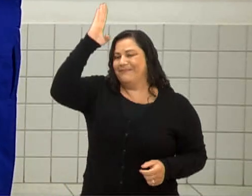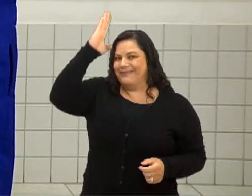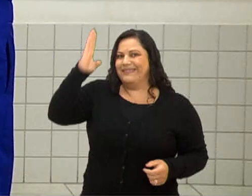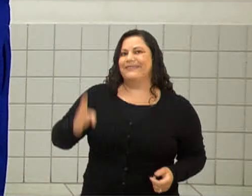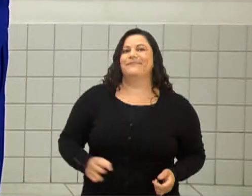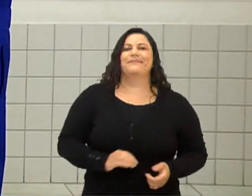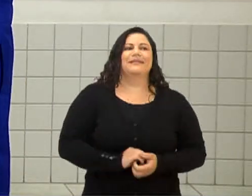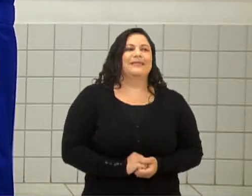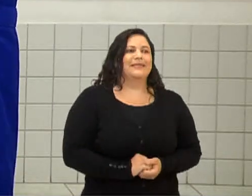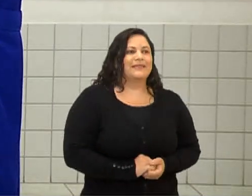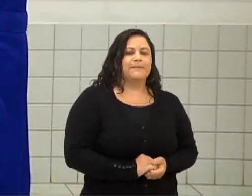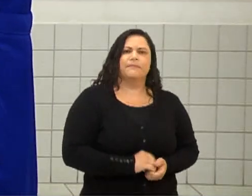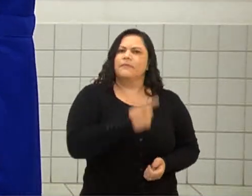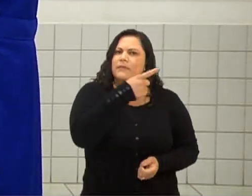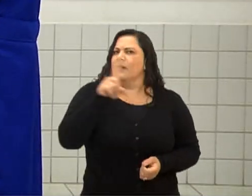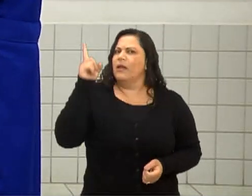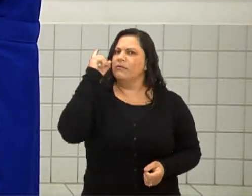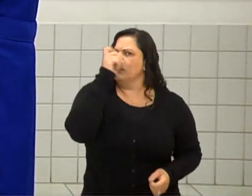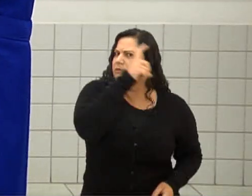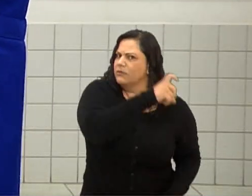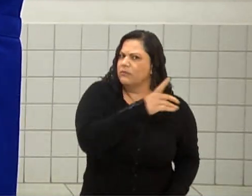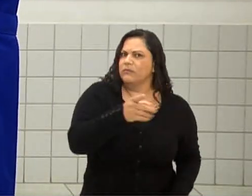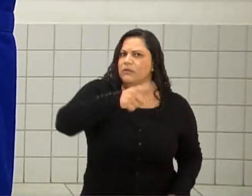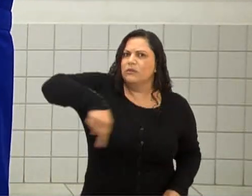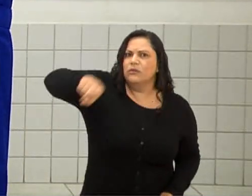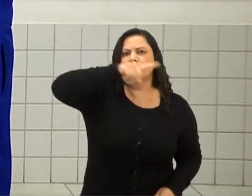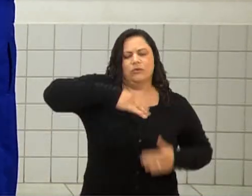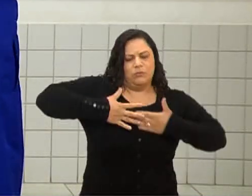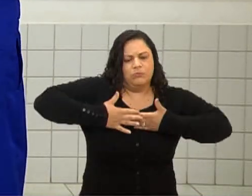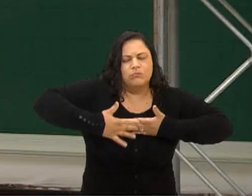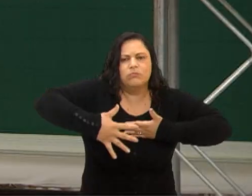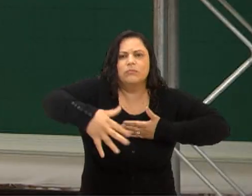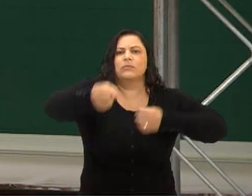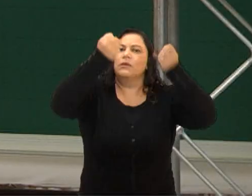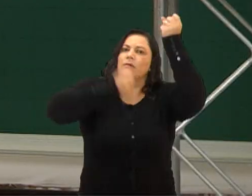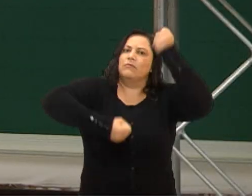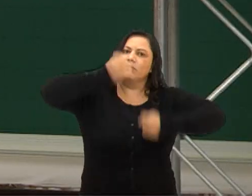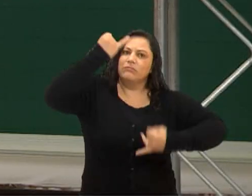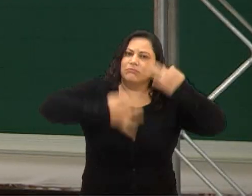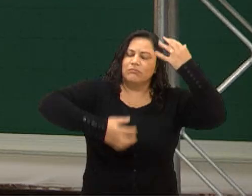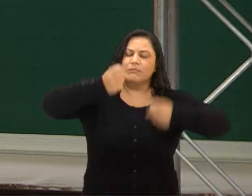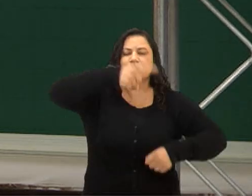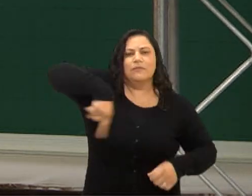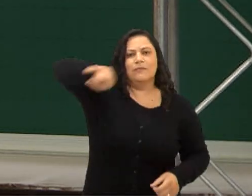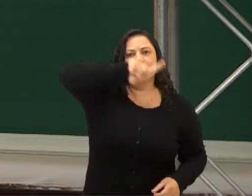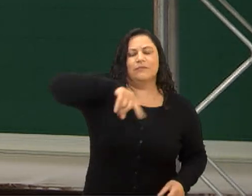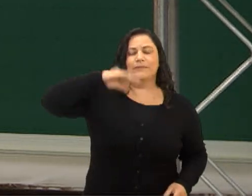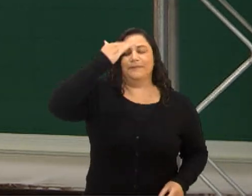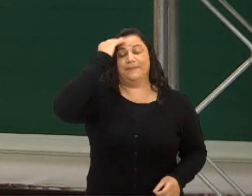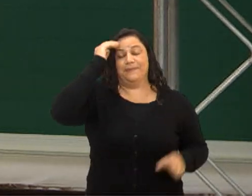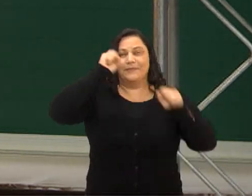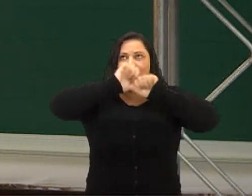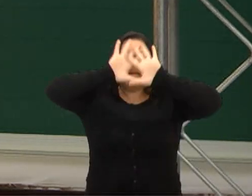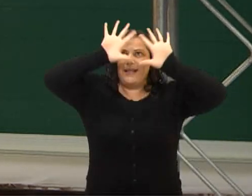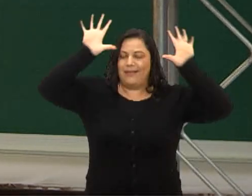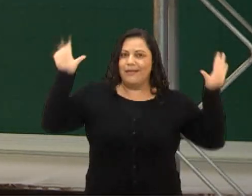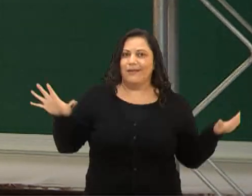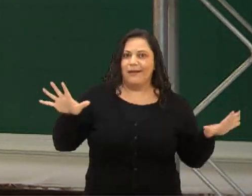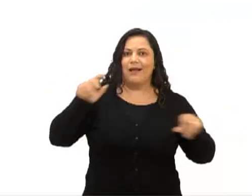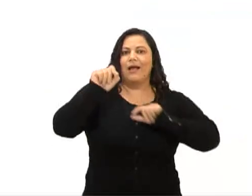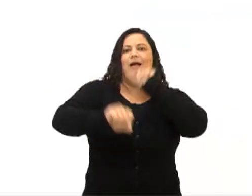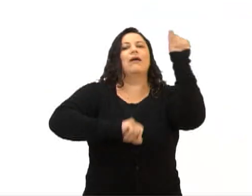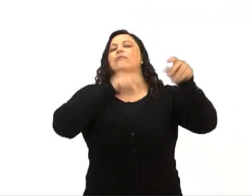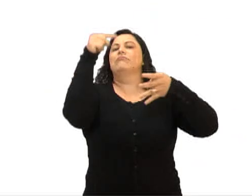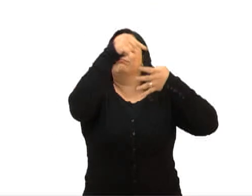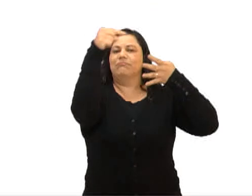certo? Então, não é difícil, né? Vocês vão aí ao longo das explicações compreenderem melhor o que seriam esses termos essenciais